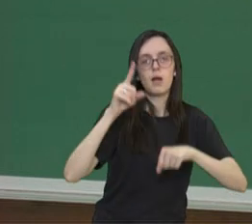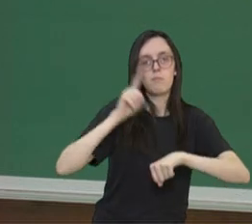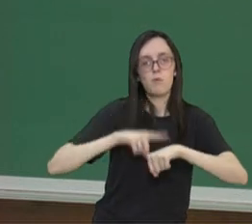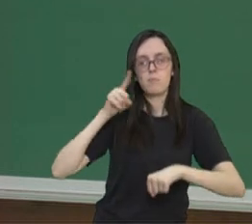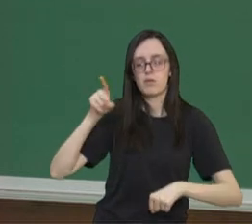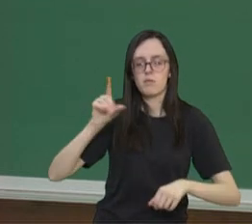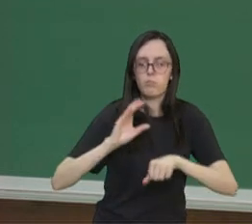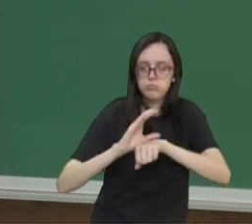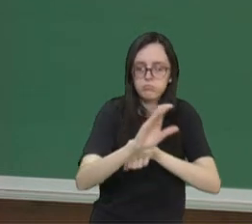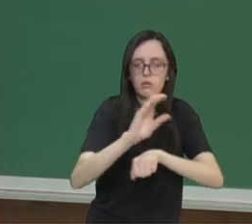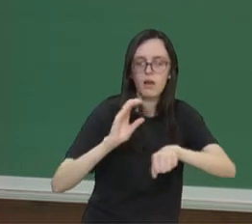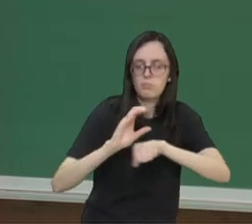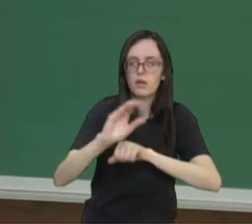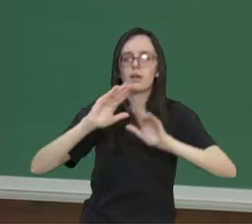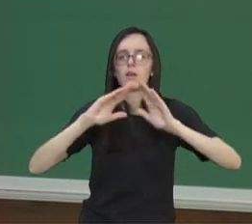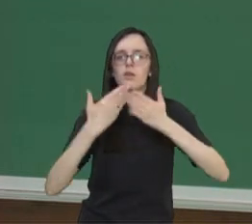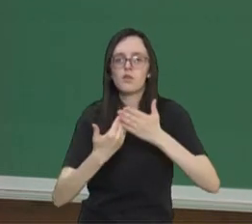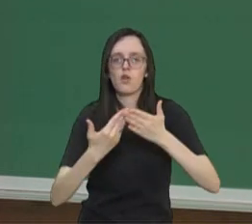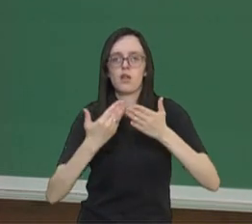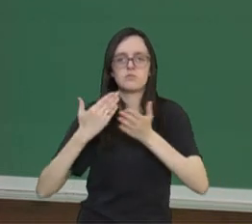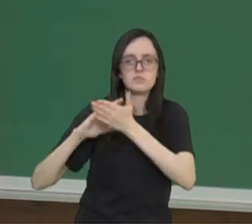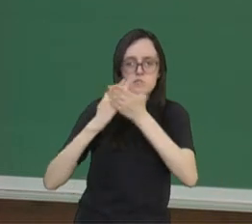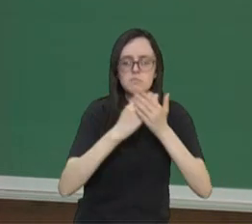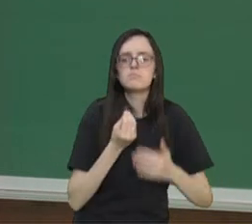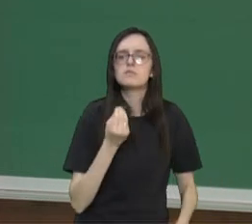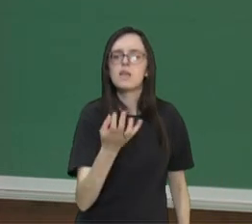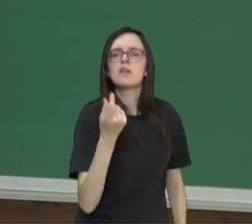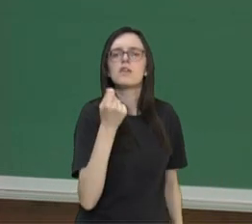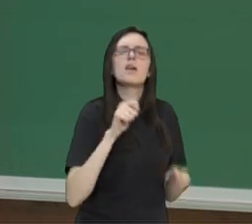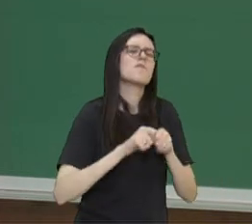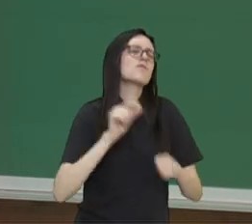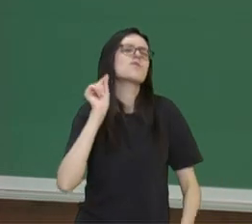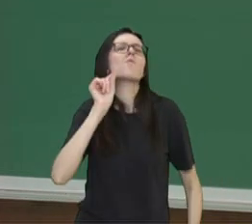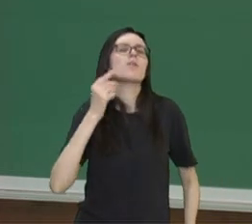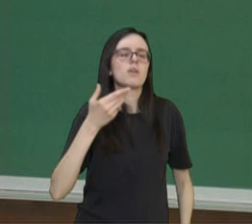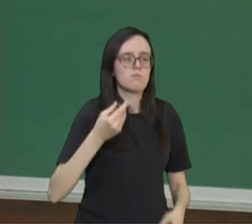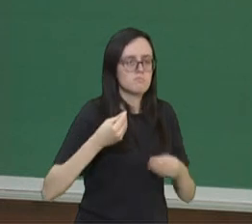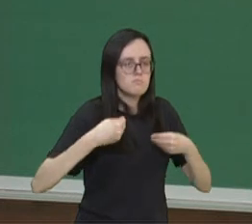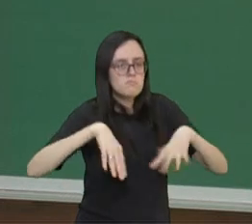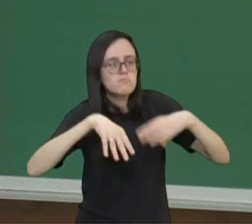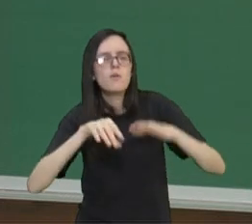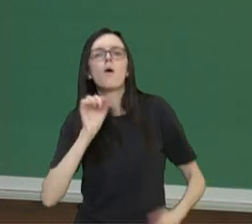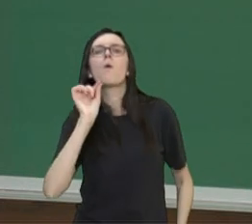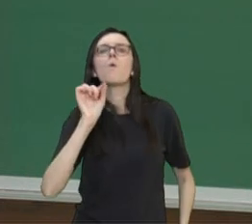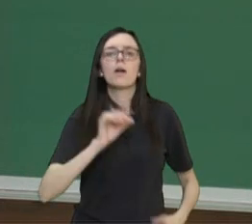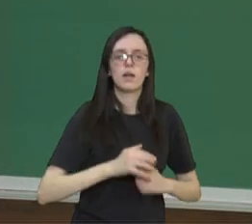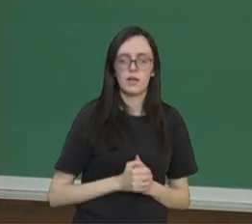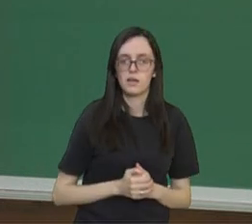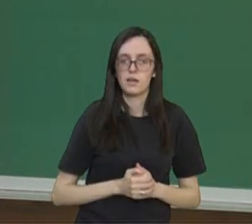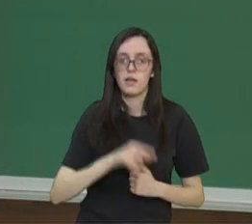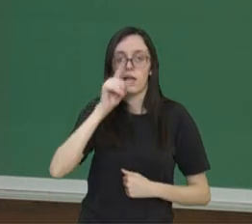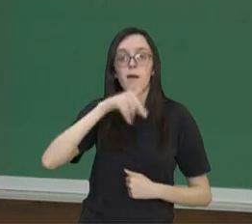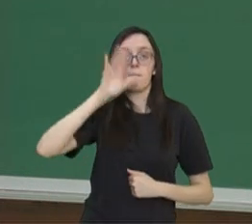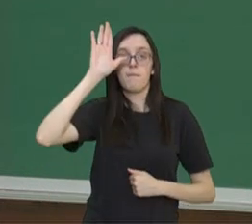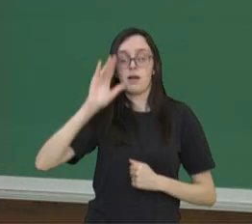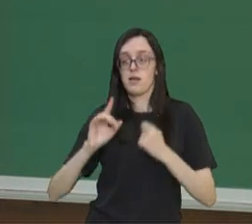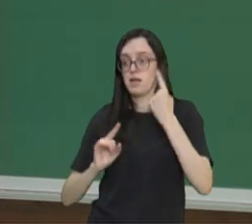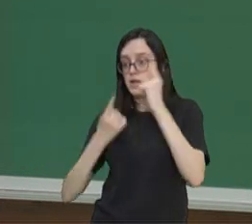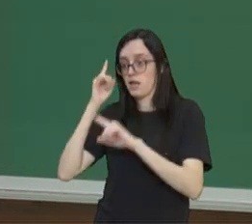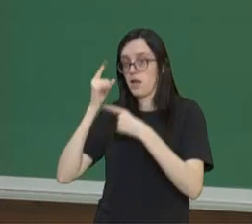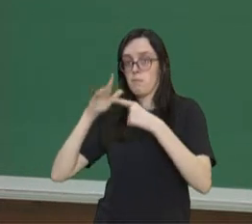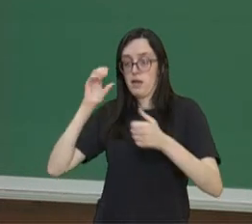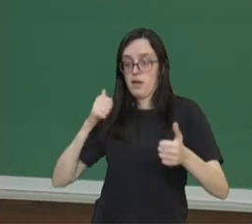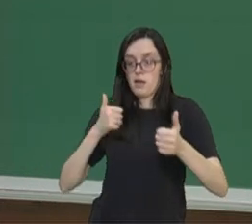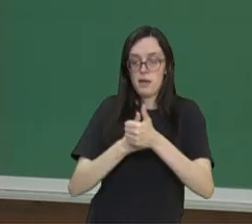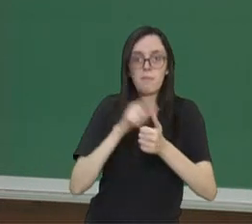passou a patrocinar escolas de samba ou dar dinheiro para essas escolas de samba, a financiar elas, é aproximar o carnaval dos clubes,